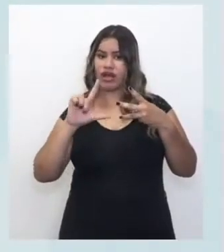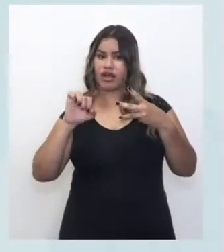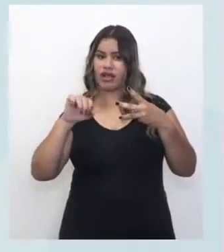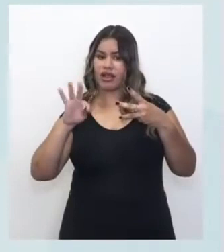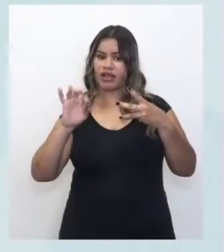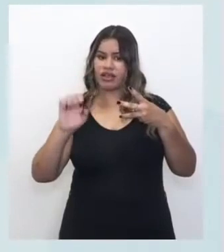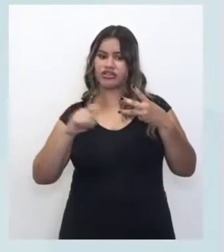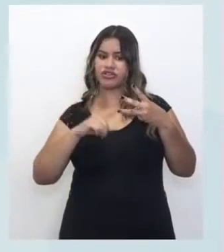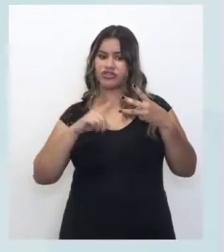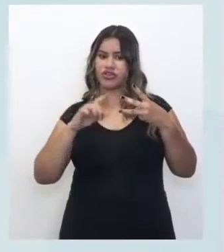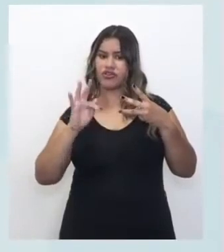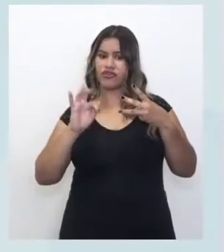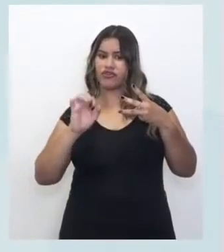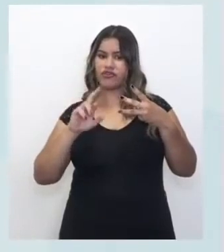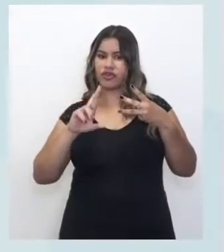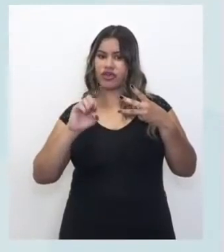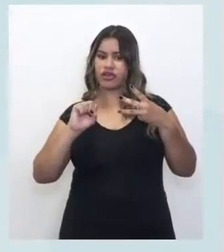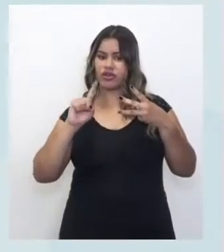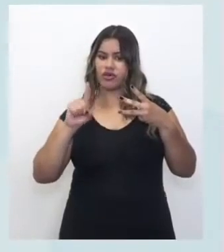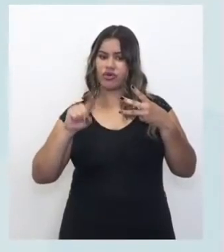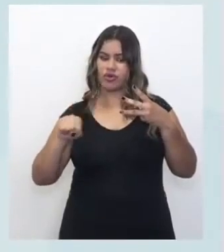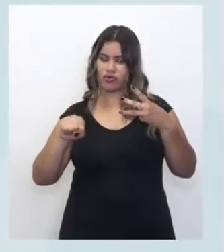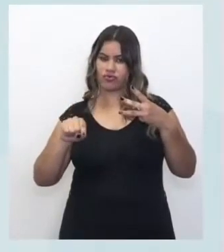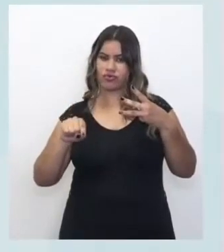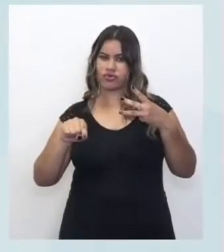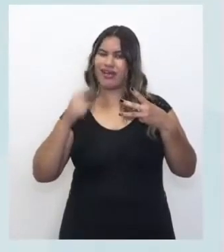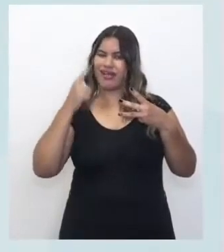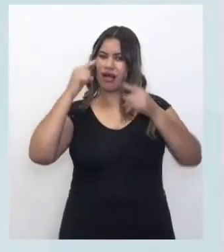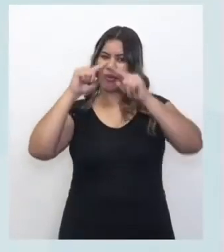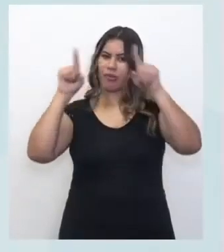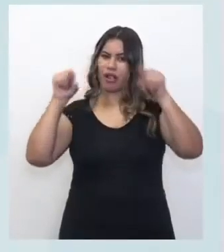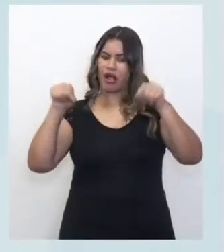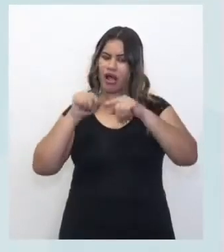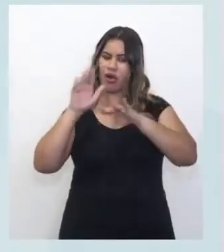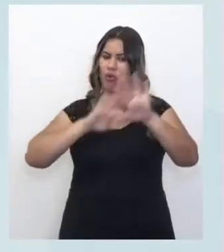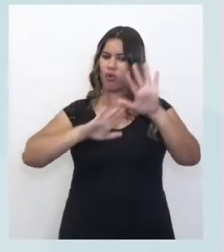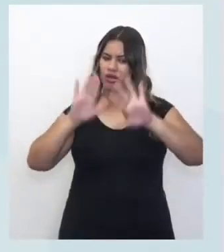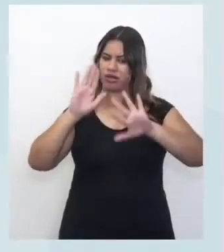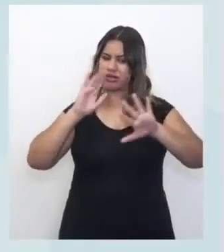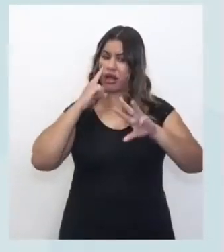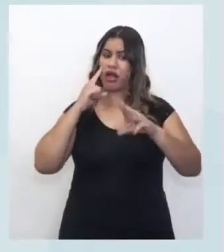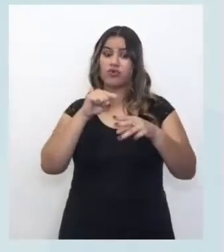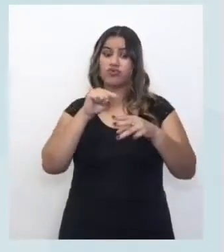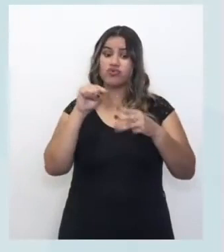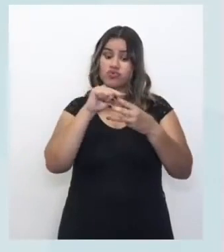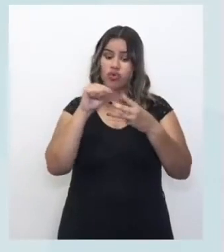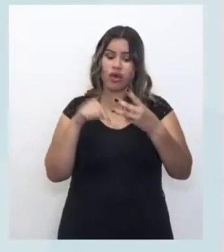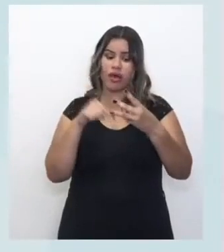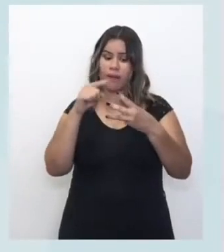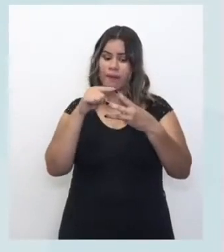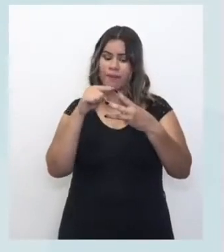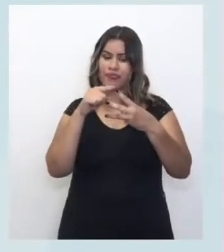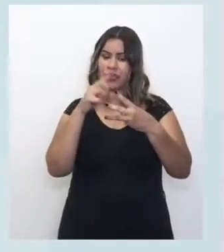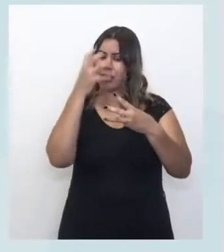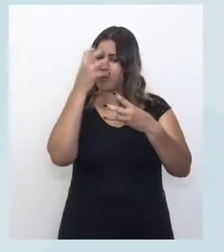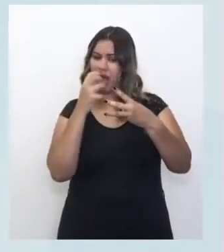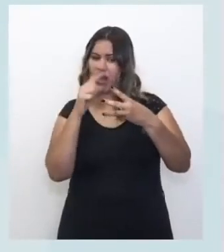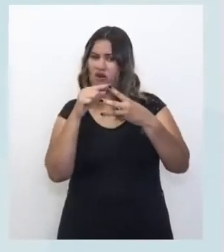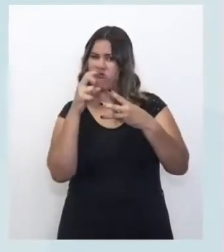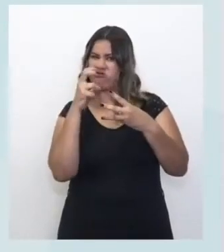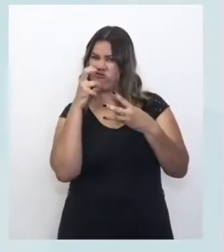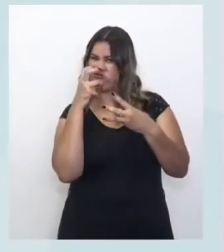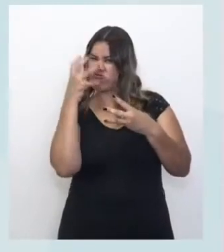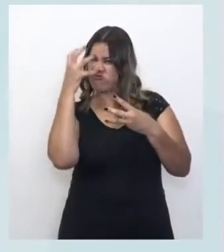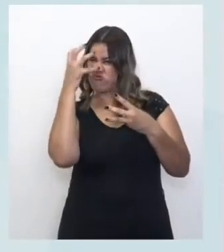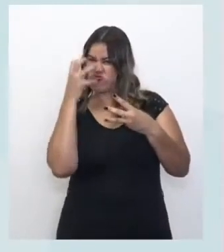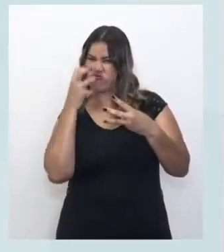Tem aquela plaquinha no portão lá, cuidado, cão bravo, cão feroz, né? As pessoas estão mandando aqui, já a Pro mandou feroz, né?